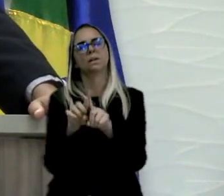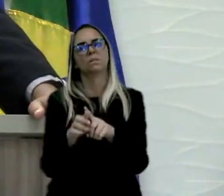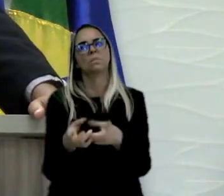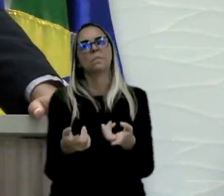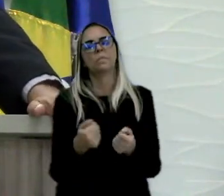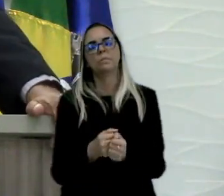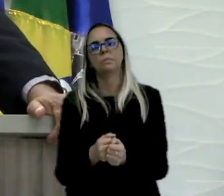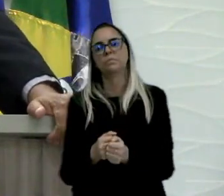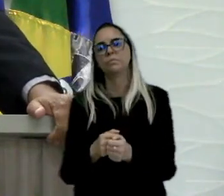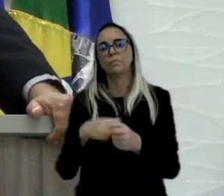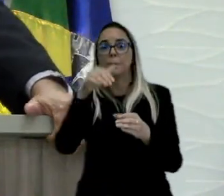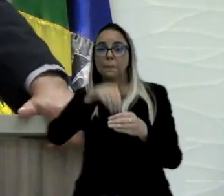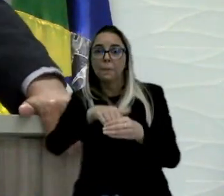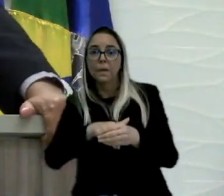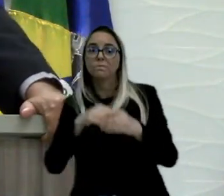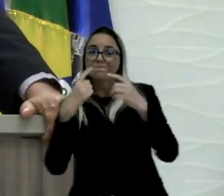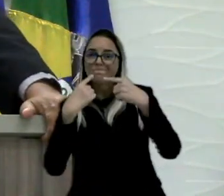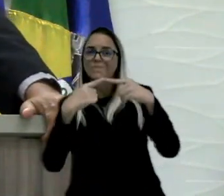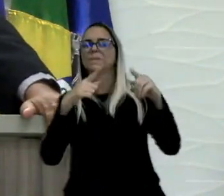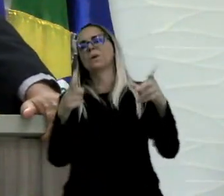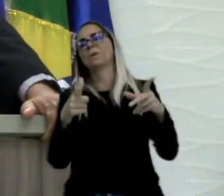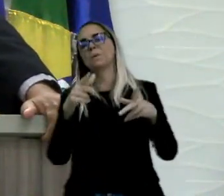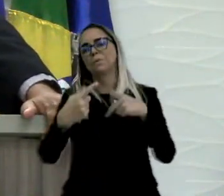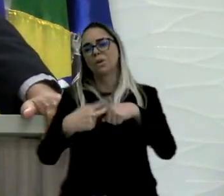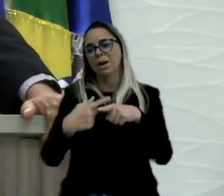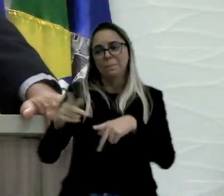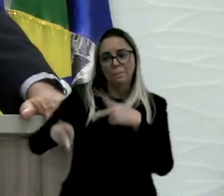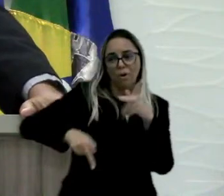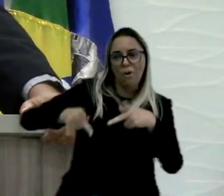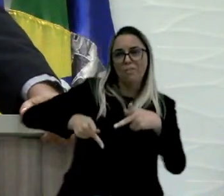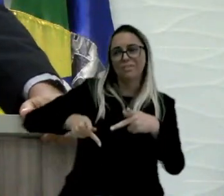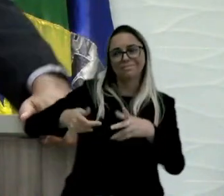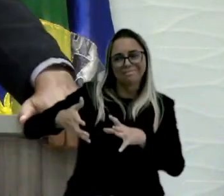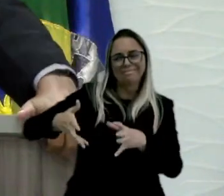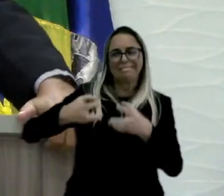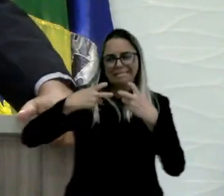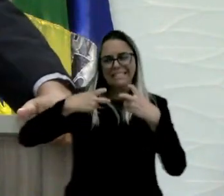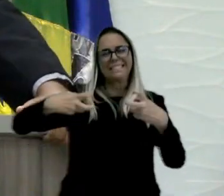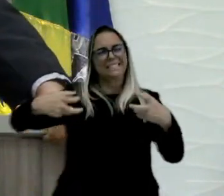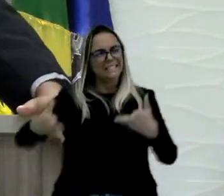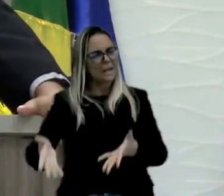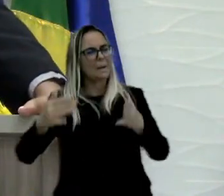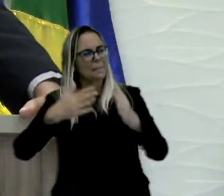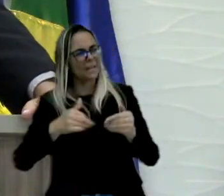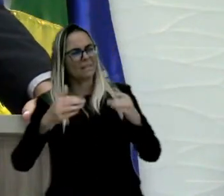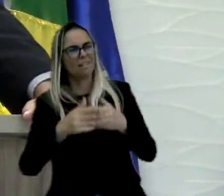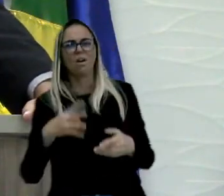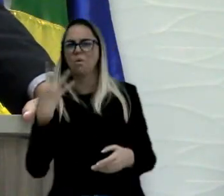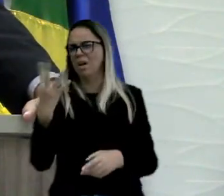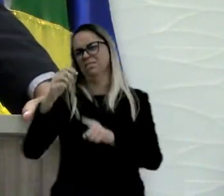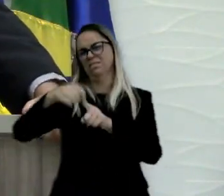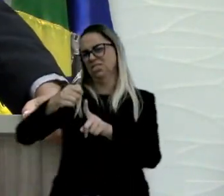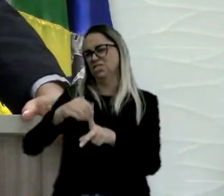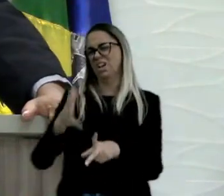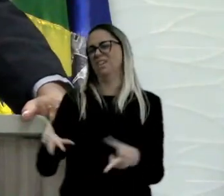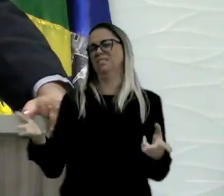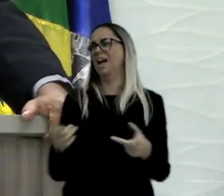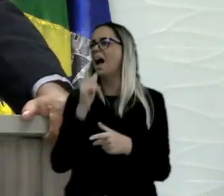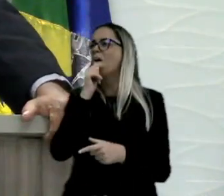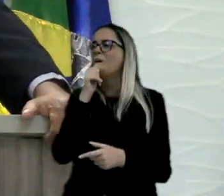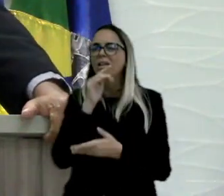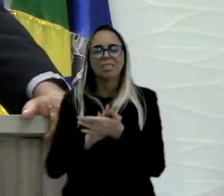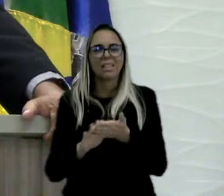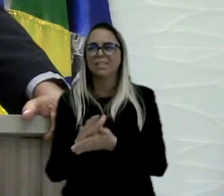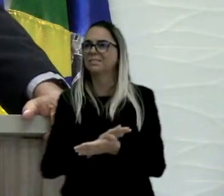Esse de repu aí é pela população que tá clamando qu meses aí sem chega a água tá vendo aqui também